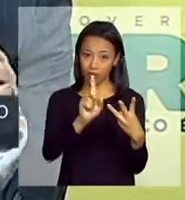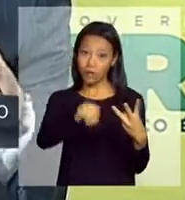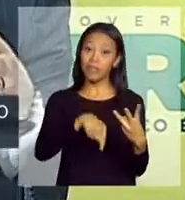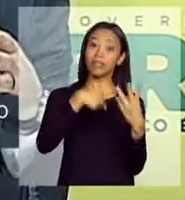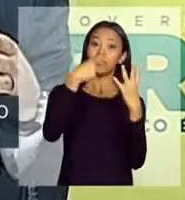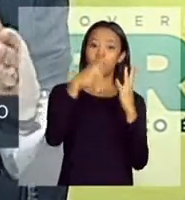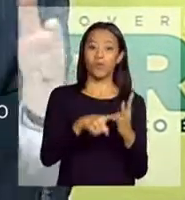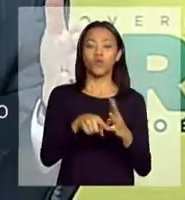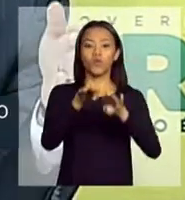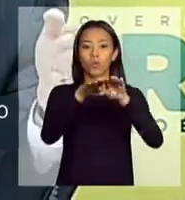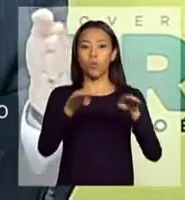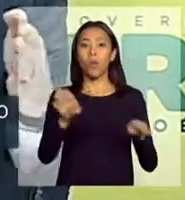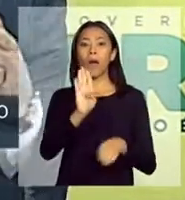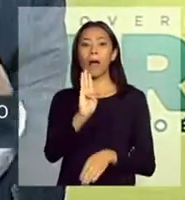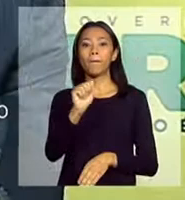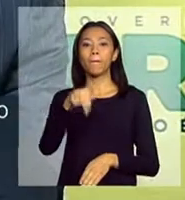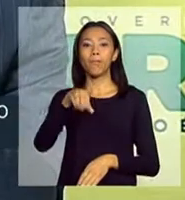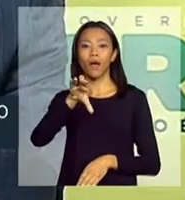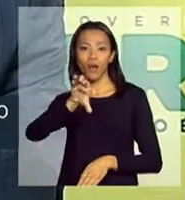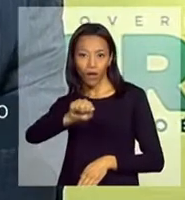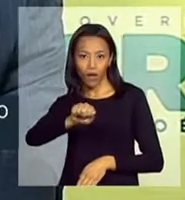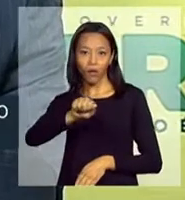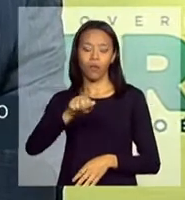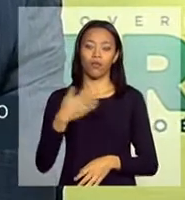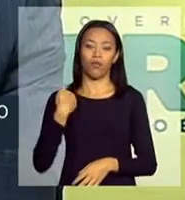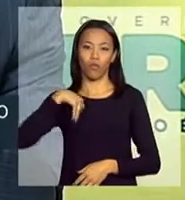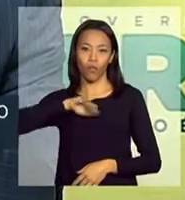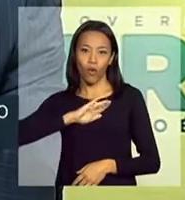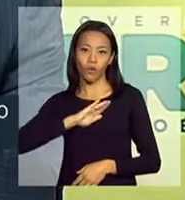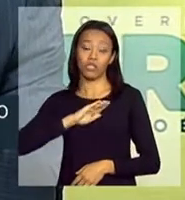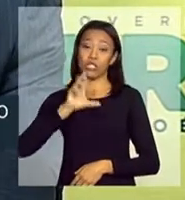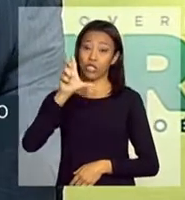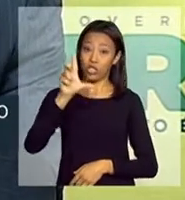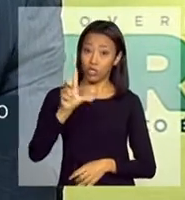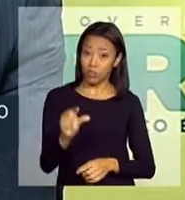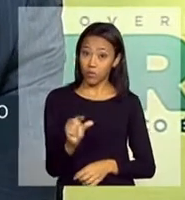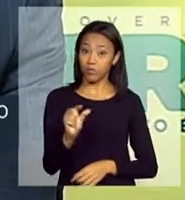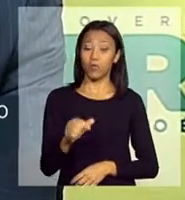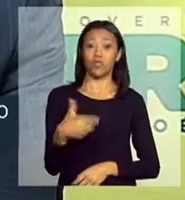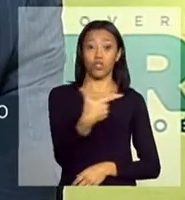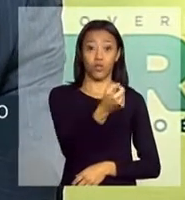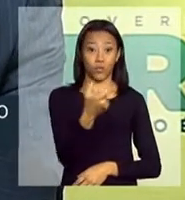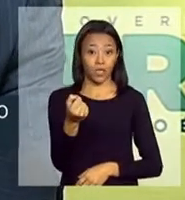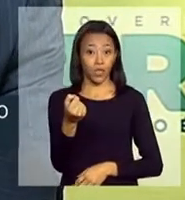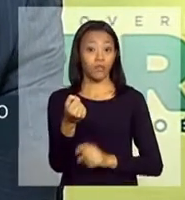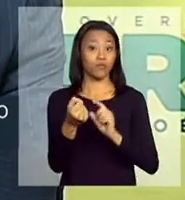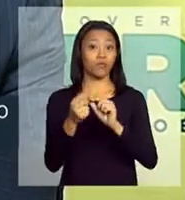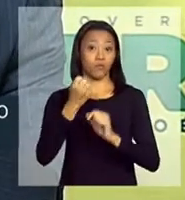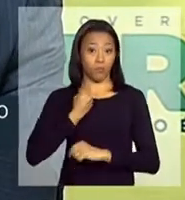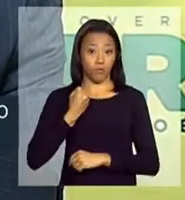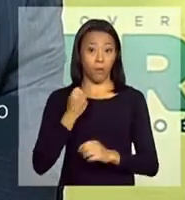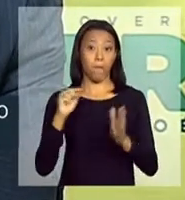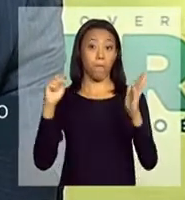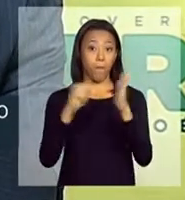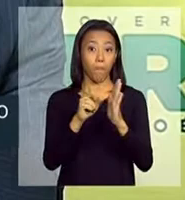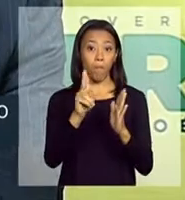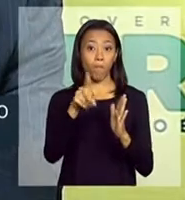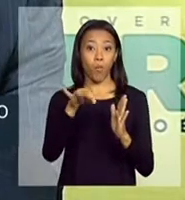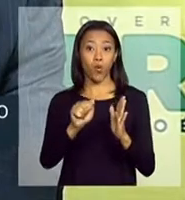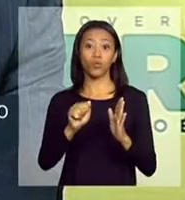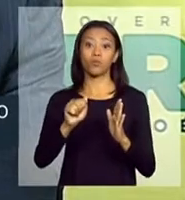depois a banca como nós diminuímos a discrepância de 200 para 100 pontos só